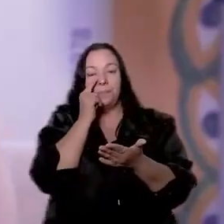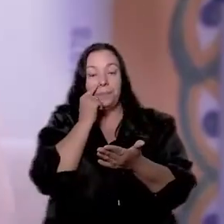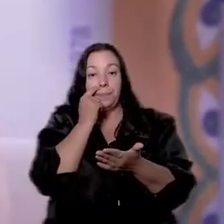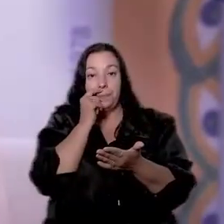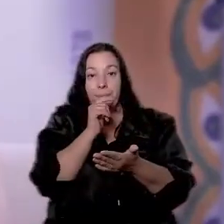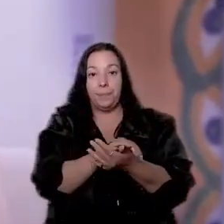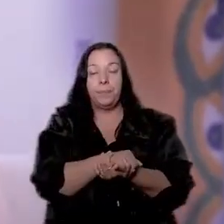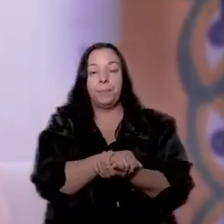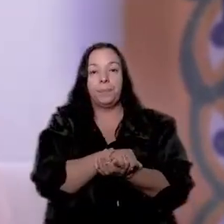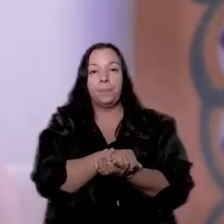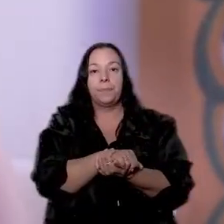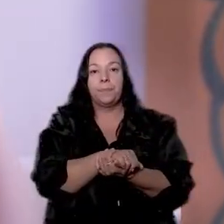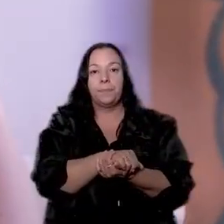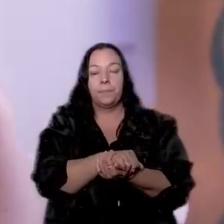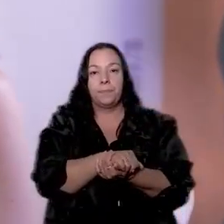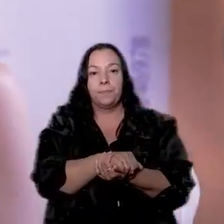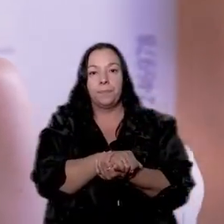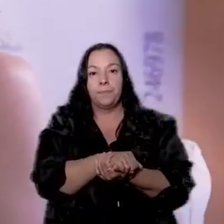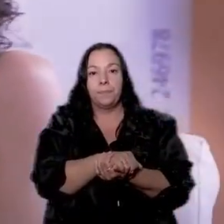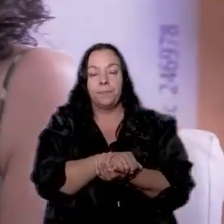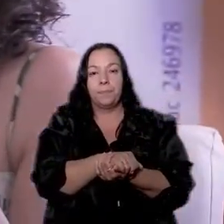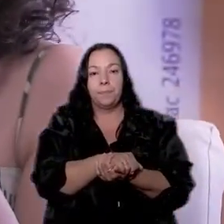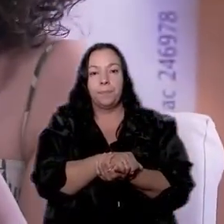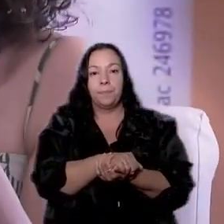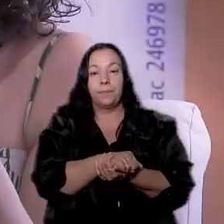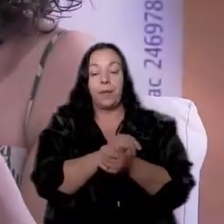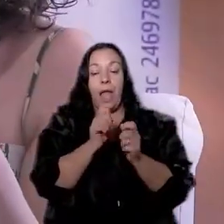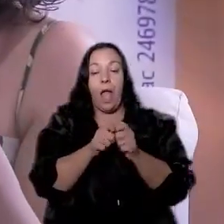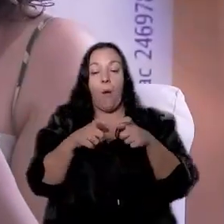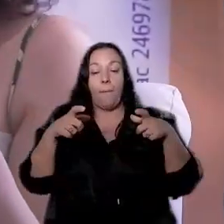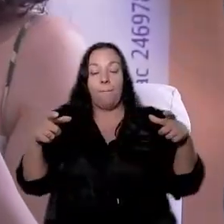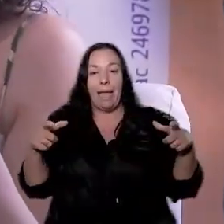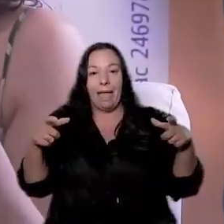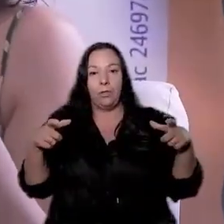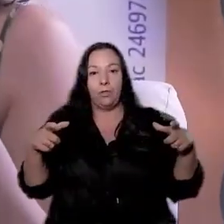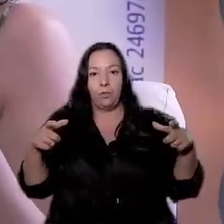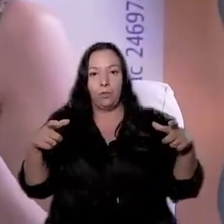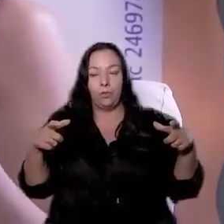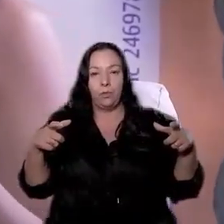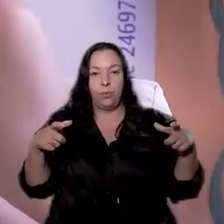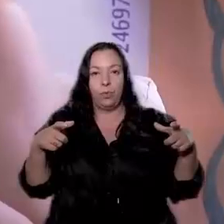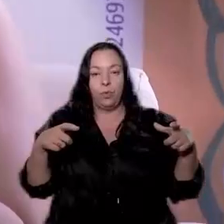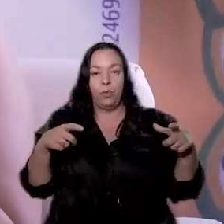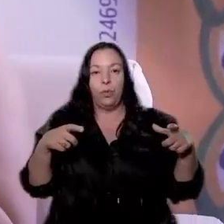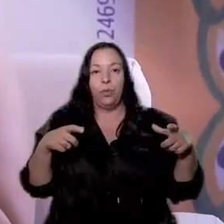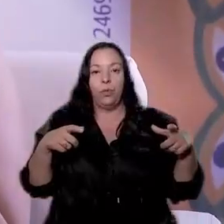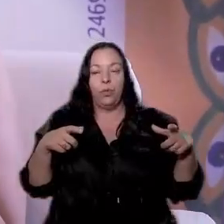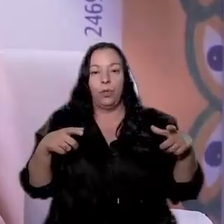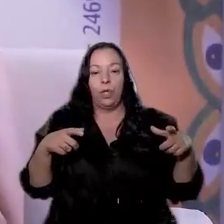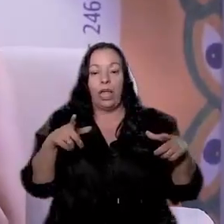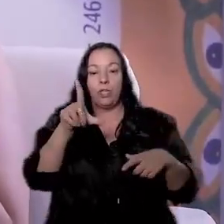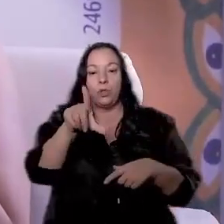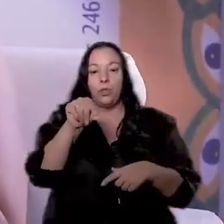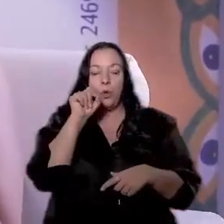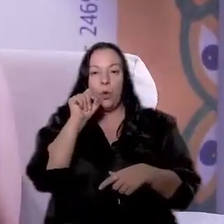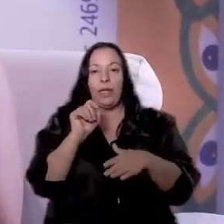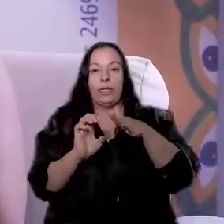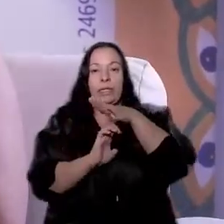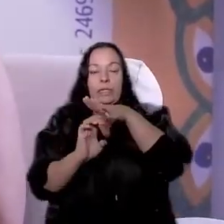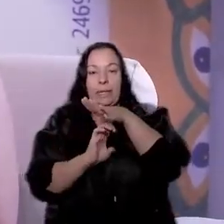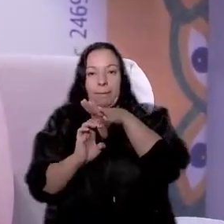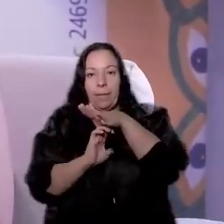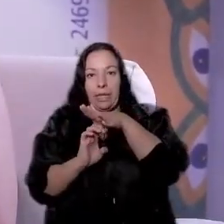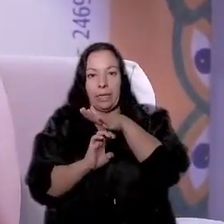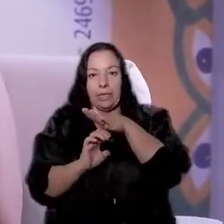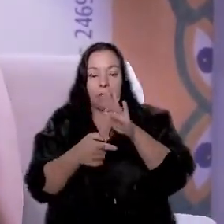cá com com o aumento do incentivo fiscal que é a escolha das empresas e uma redução do orçamento